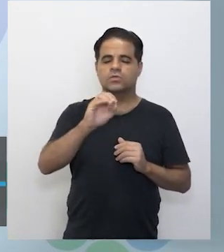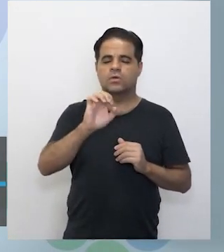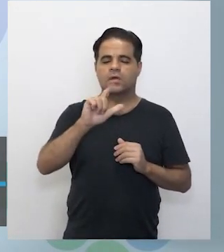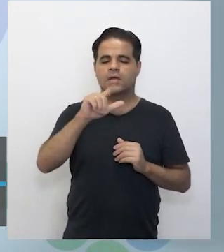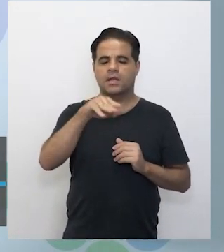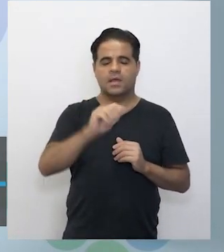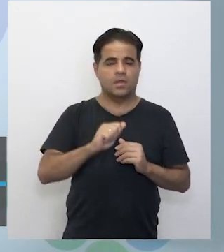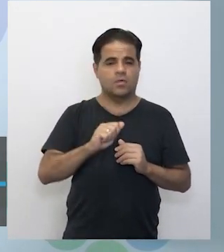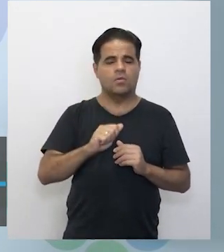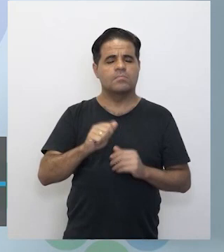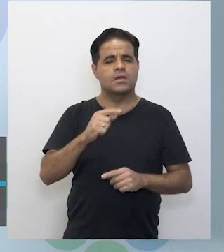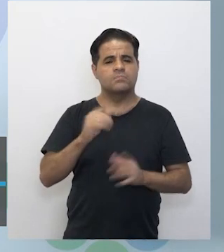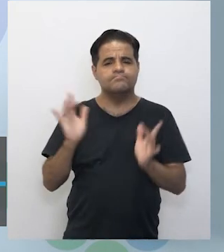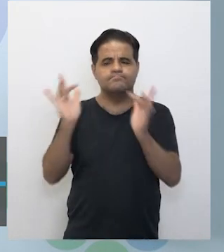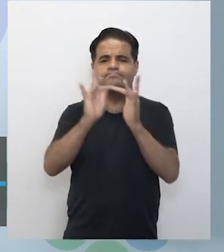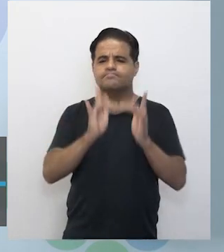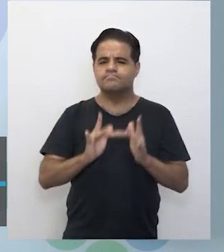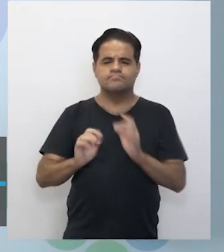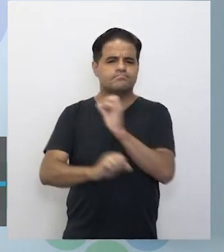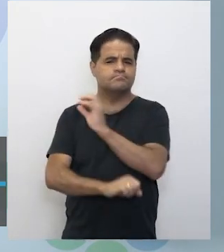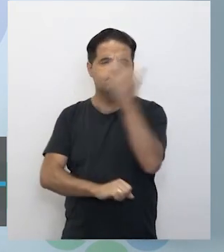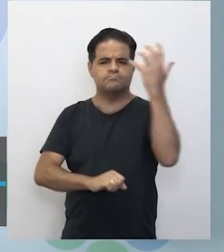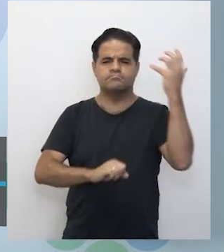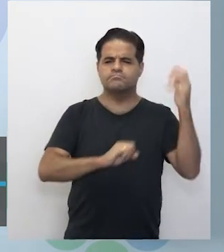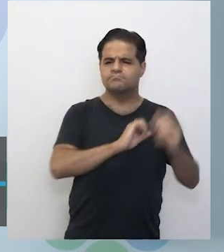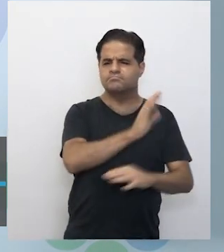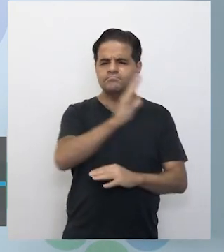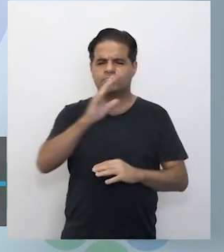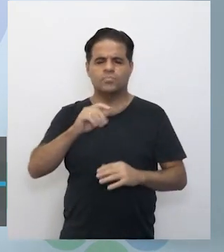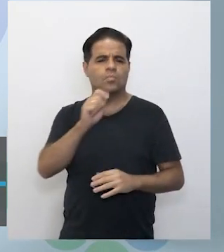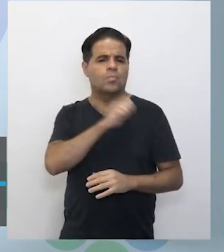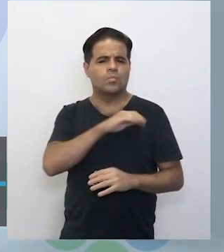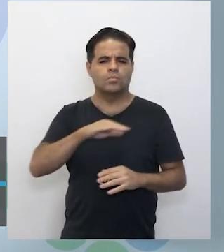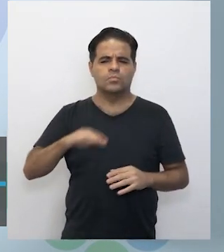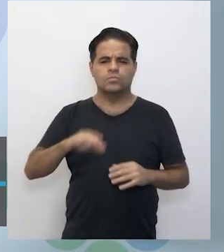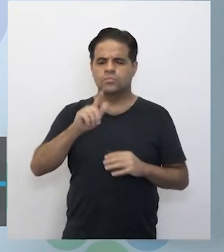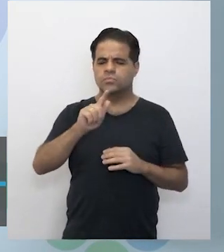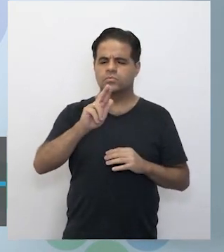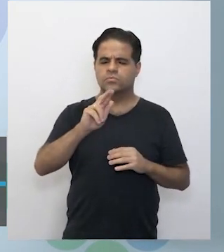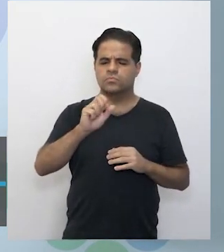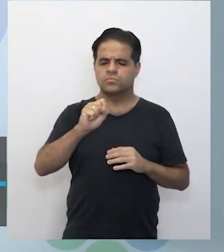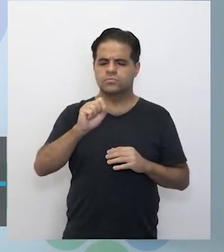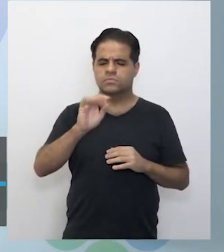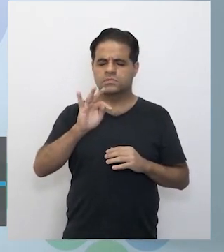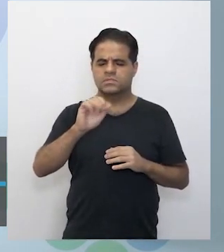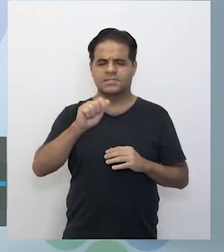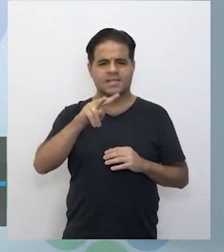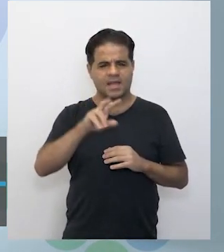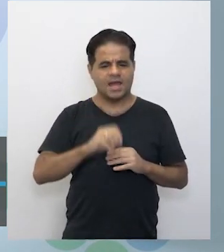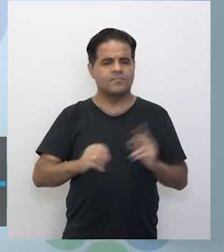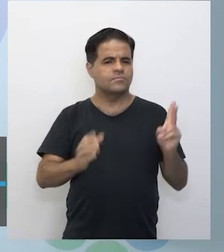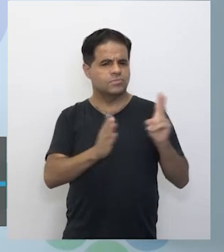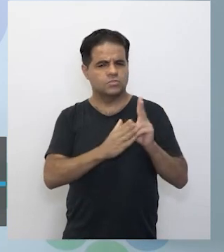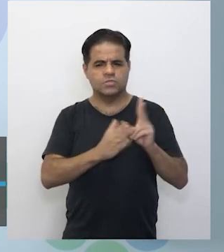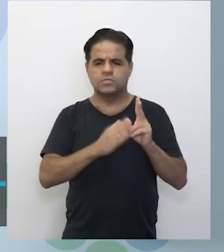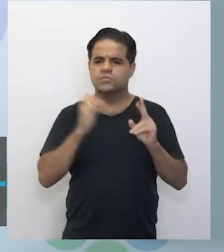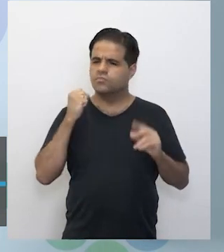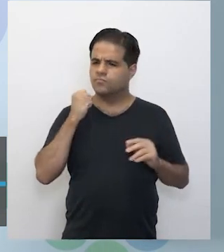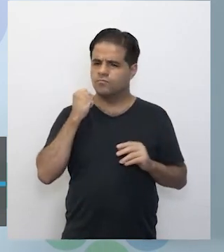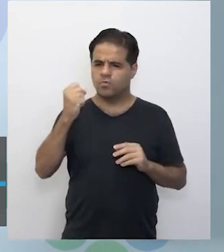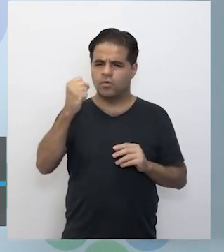olha, aquele que vive em contato com a natureza e o povo nativo. O aluno Gustavo diz, índio